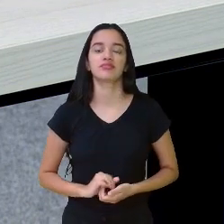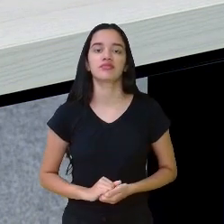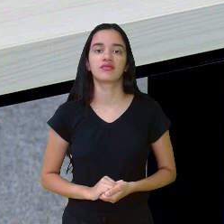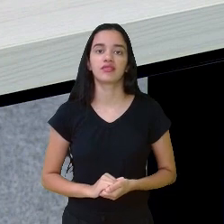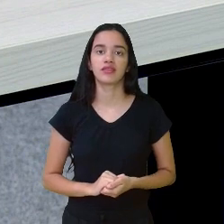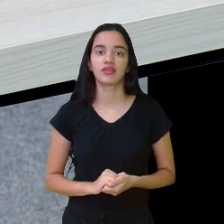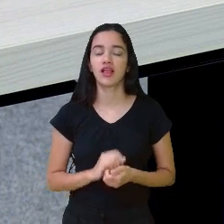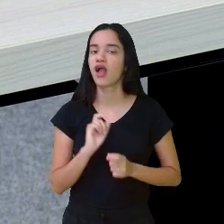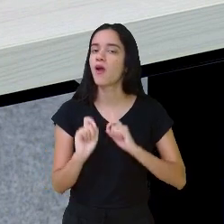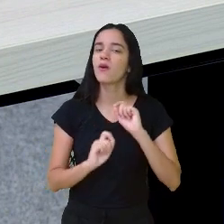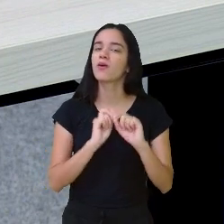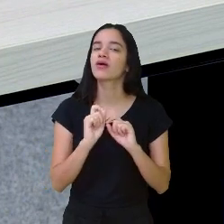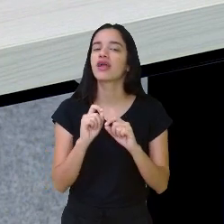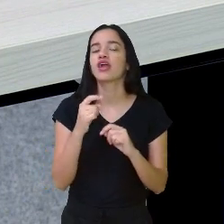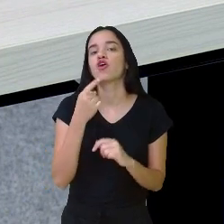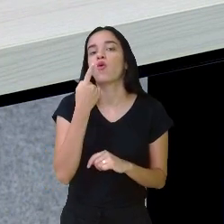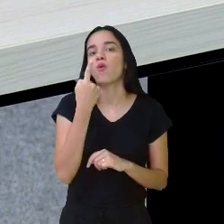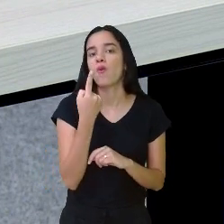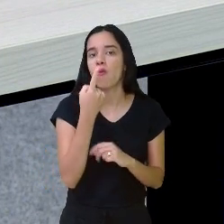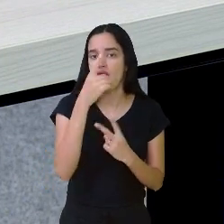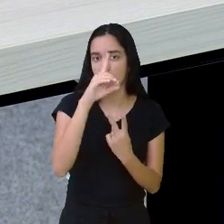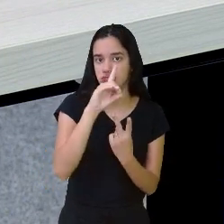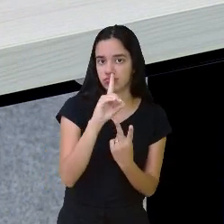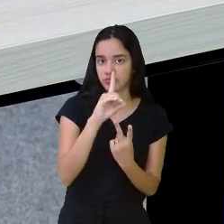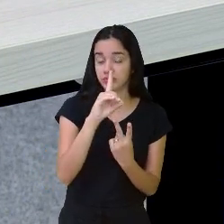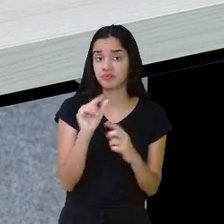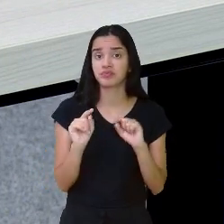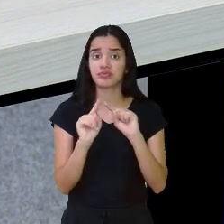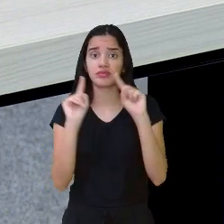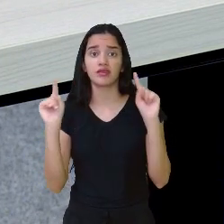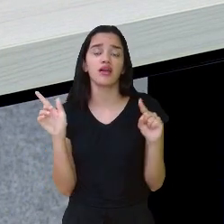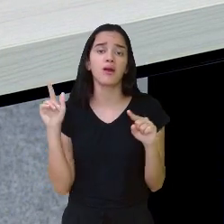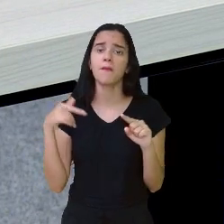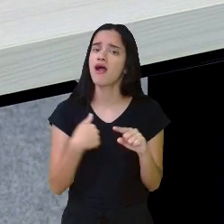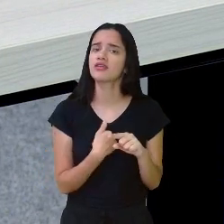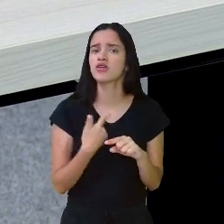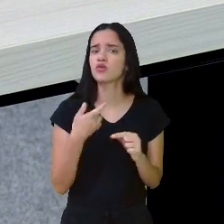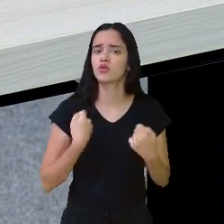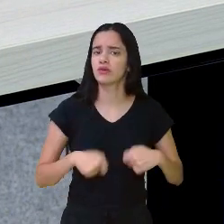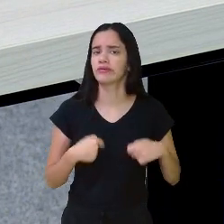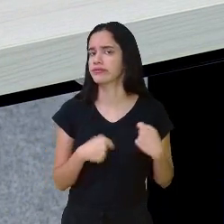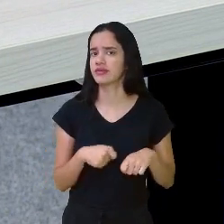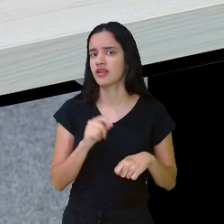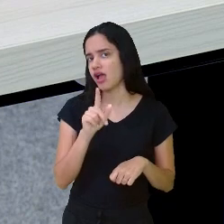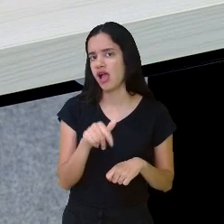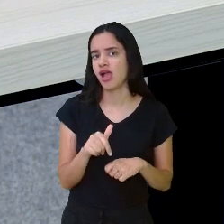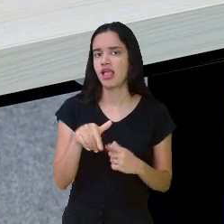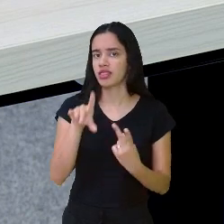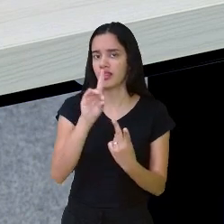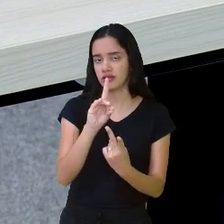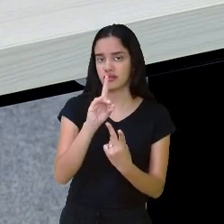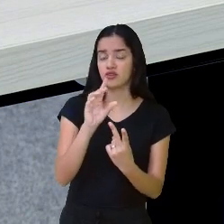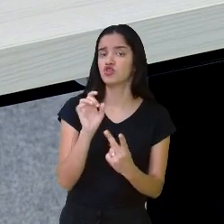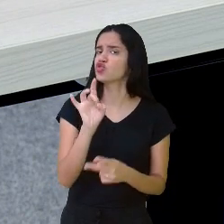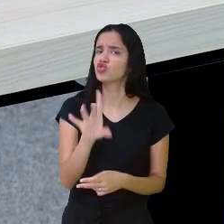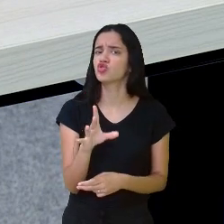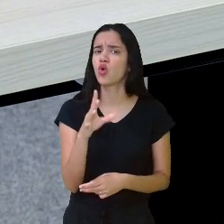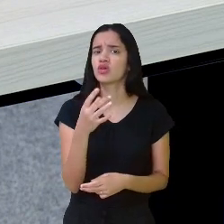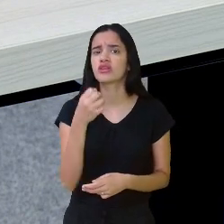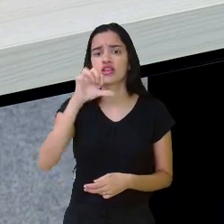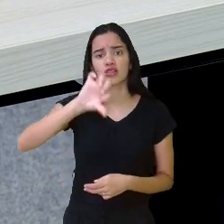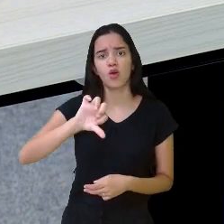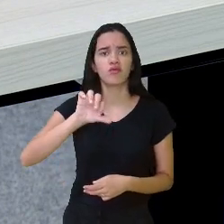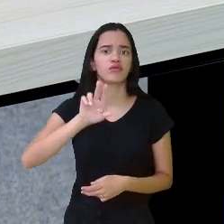dá justamente uma dezena, né? Mas aí eu não vou precisar da dezena, eu vou precisar só de